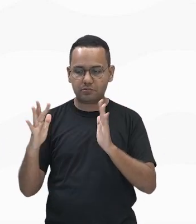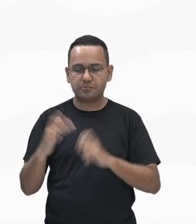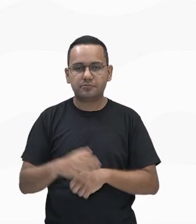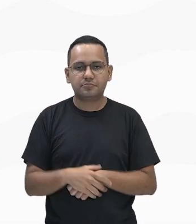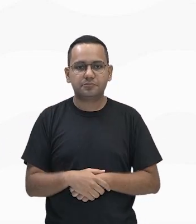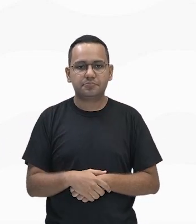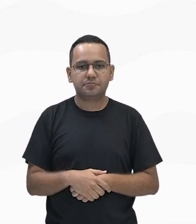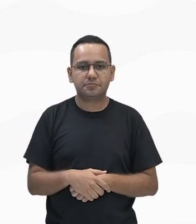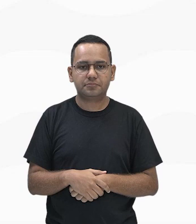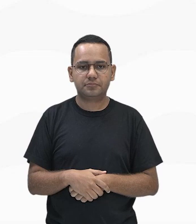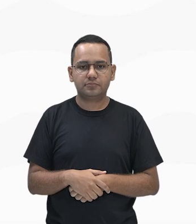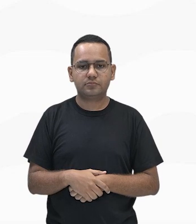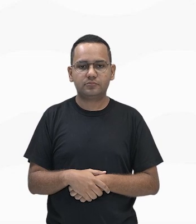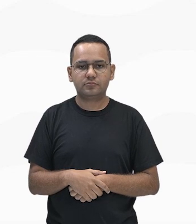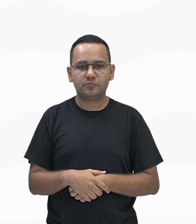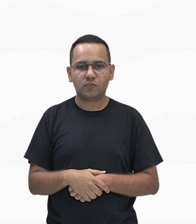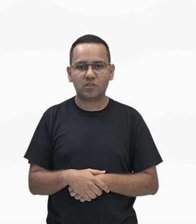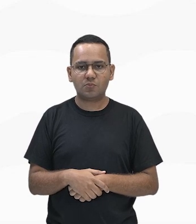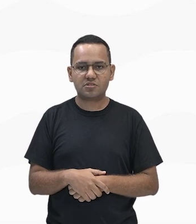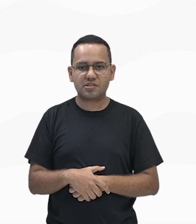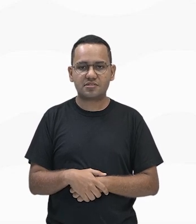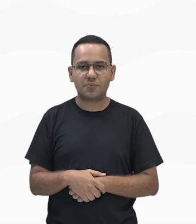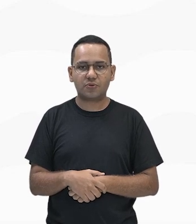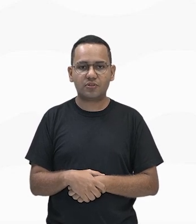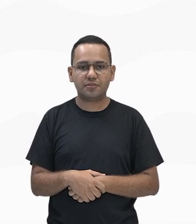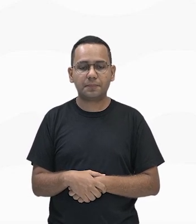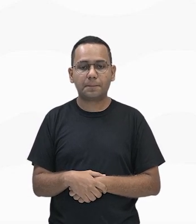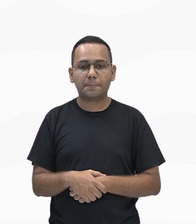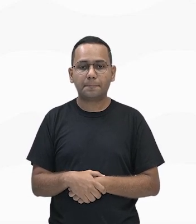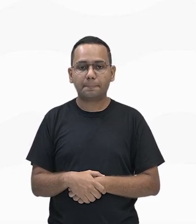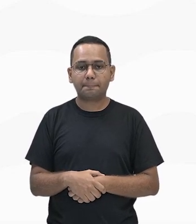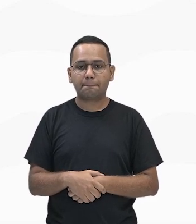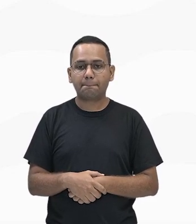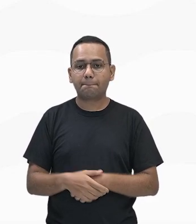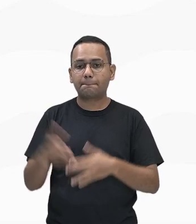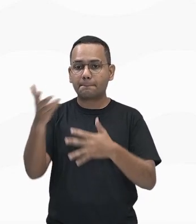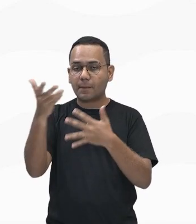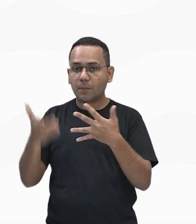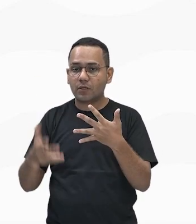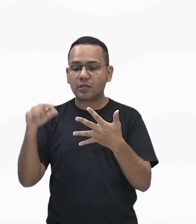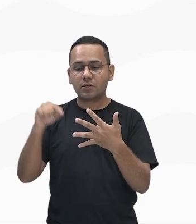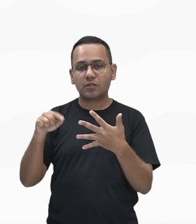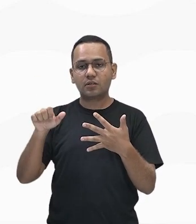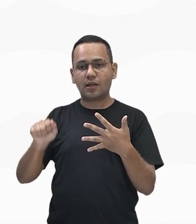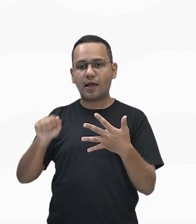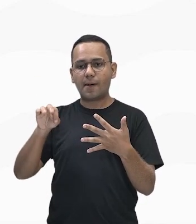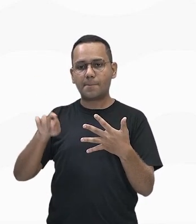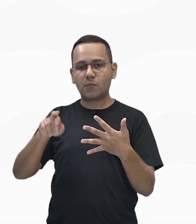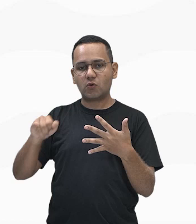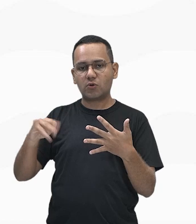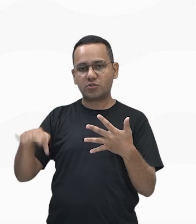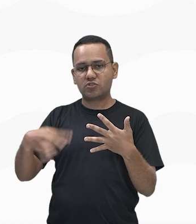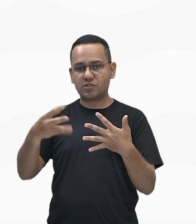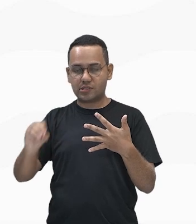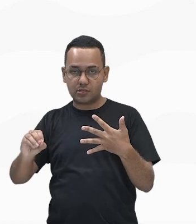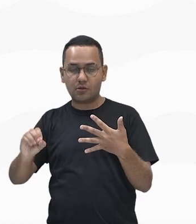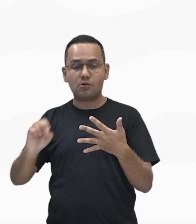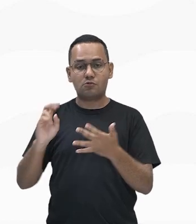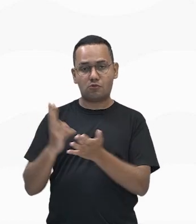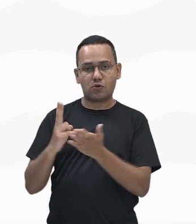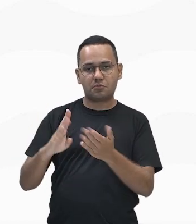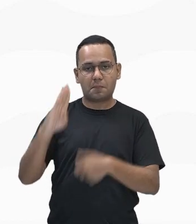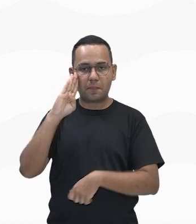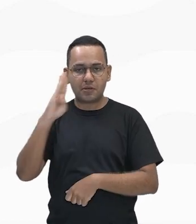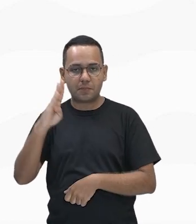Então, continuando, a parcela consiste em uma parte de amortização constante do principal